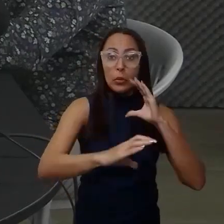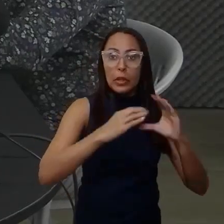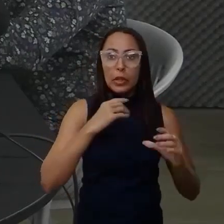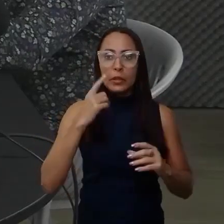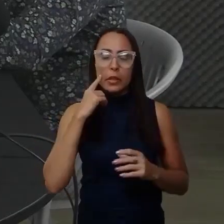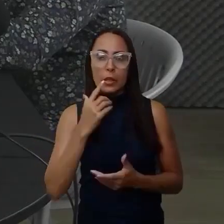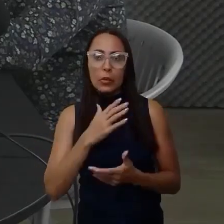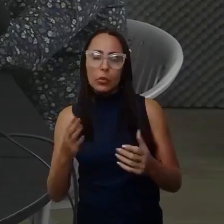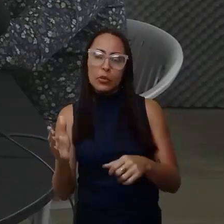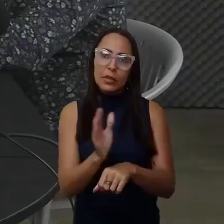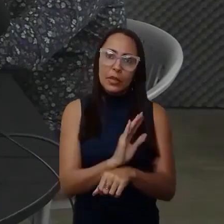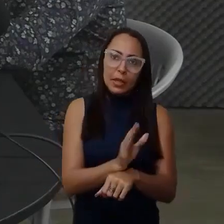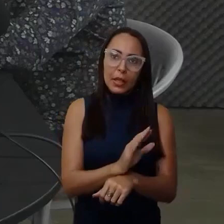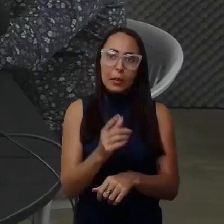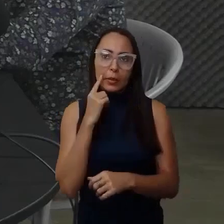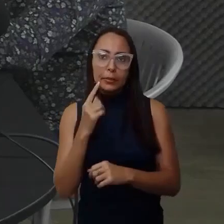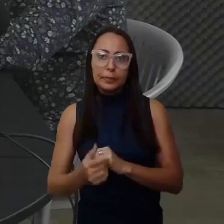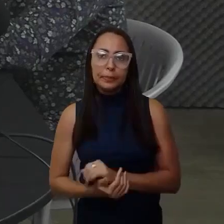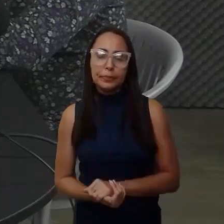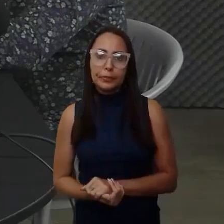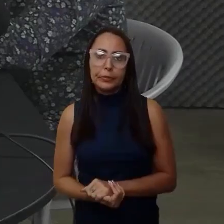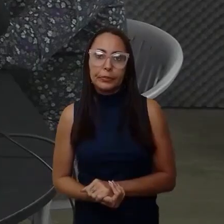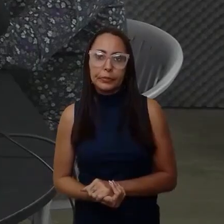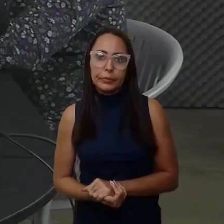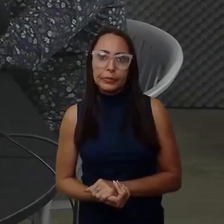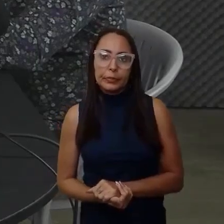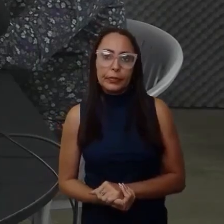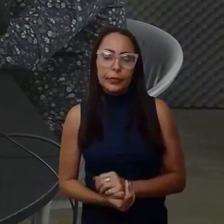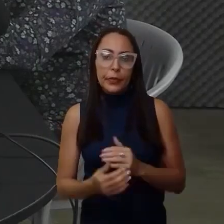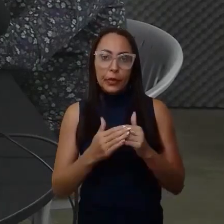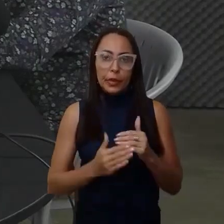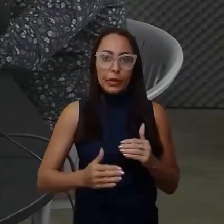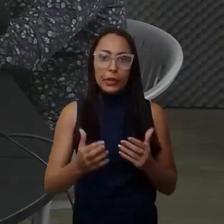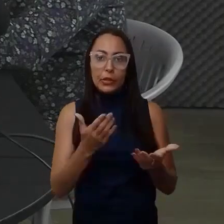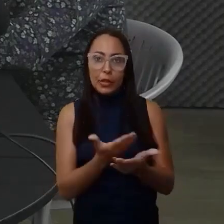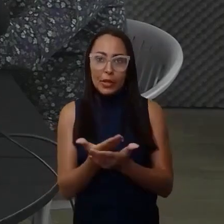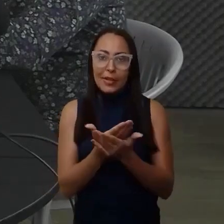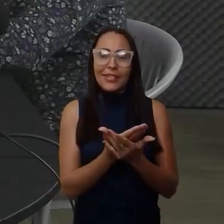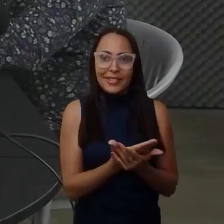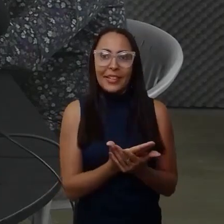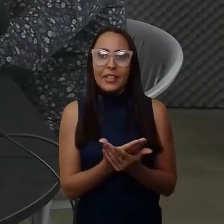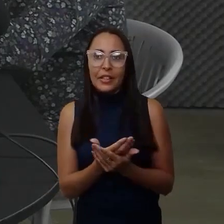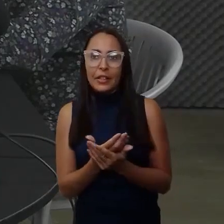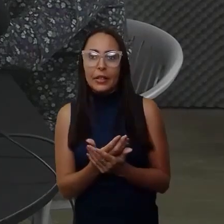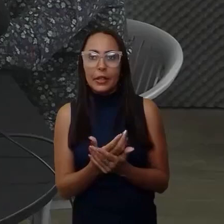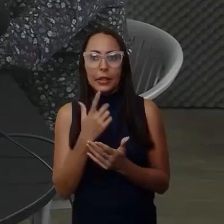cinema ou para a educação. Vamos ministrar aula, vamos fazer um cineclube, vamos fazer não sei o quê. Então, é